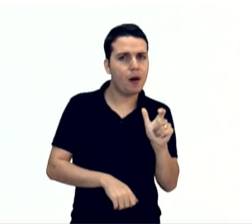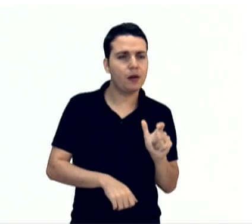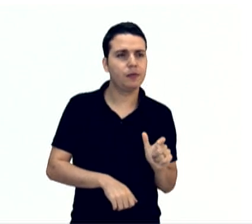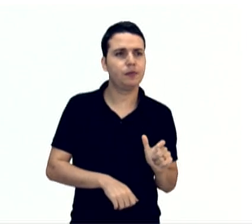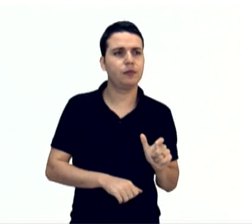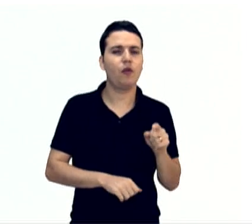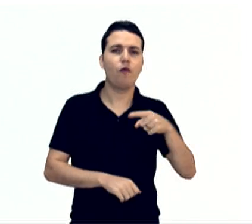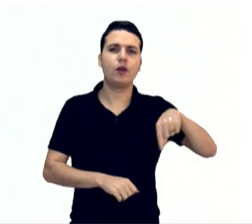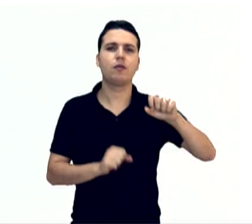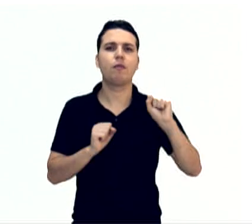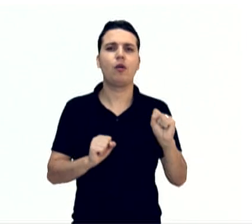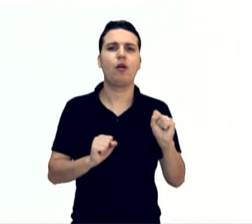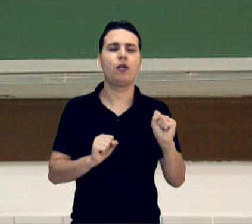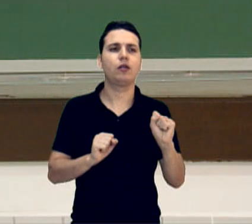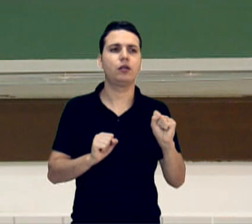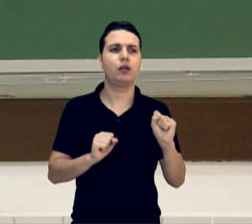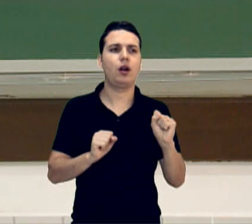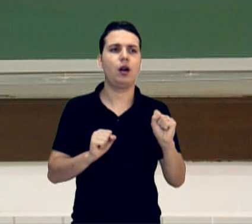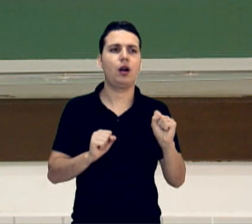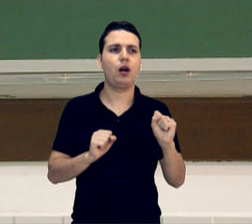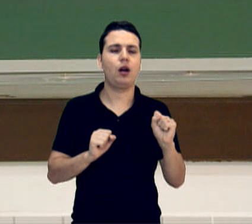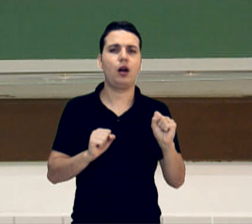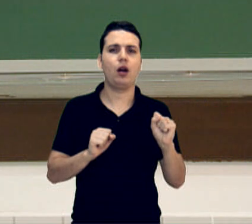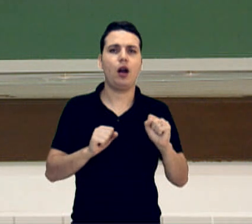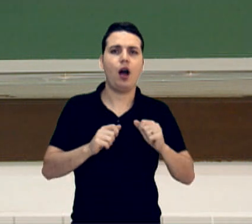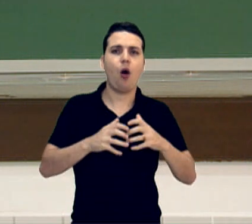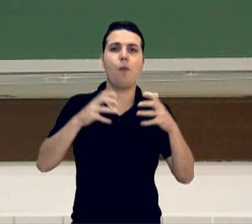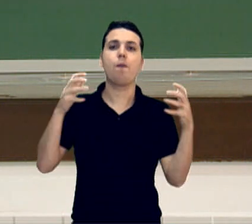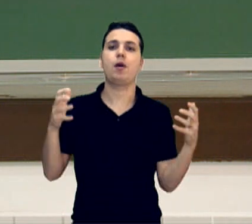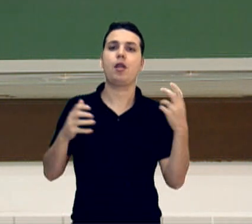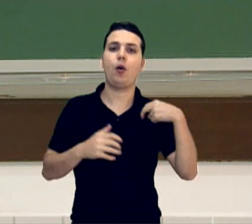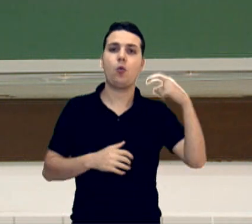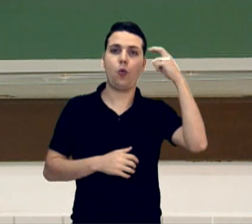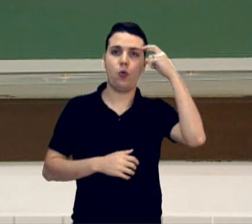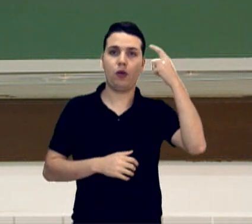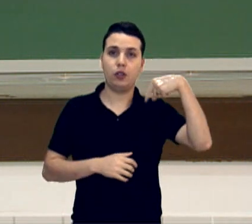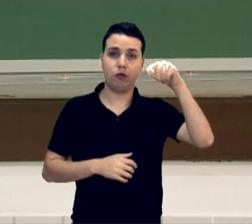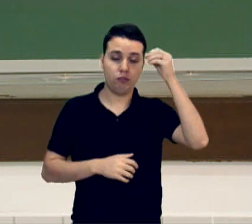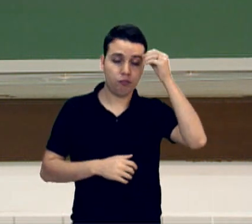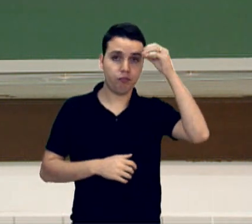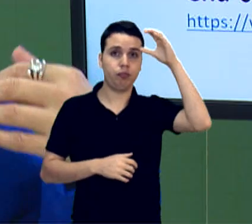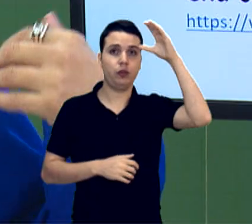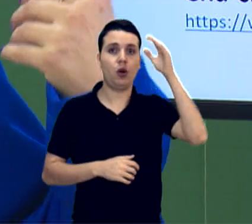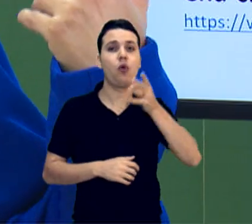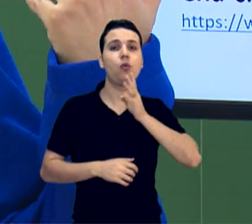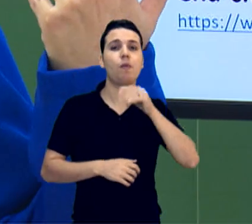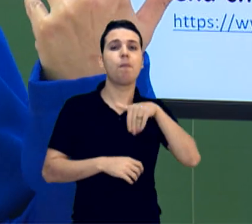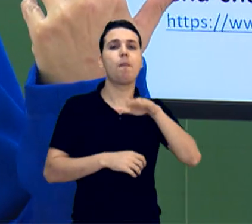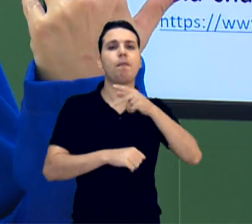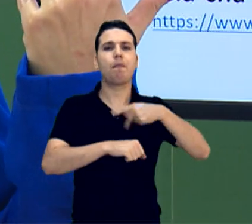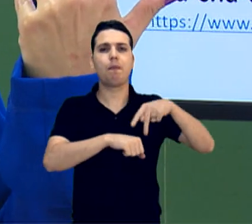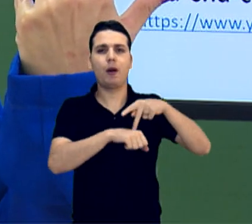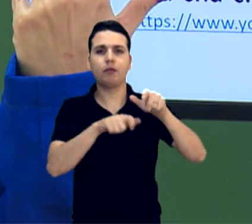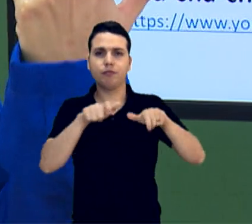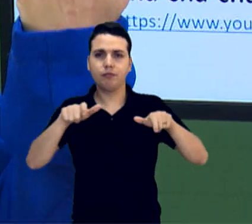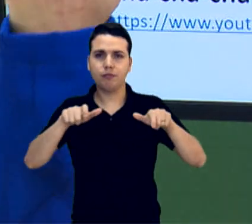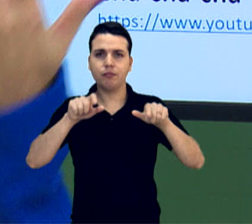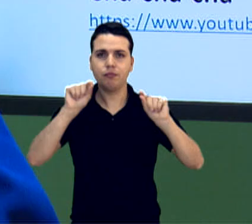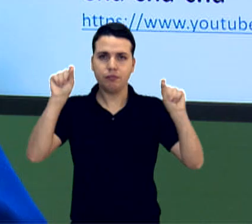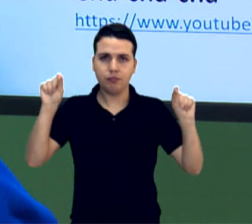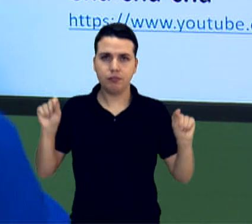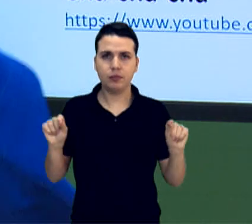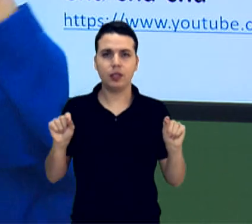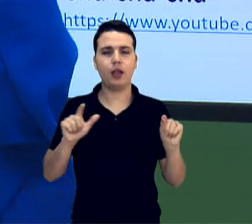vocês possam aumentar essa cultura de vocês, conhecendo um pouco mais esses países, questão, influência, né,